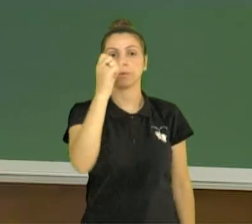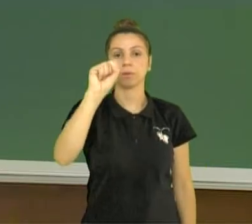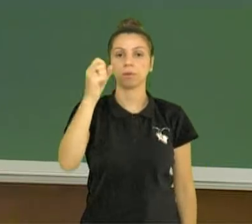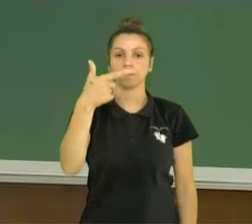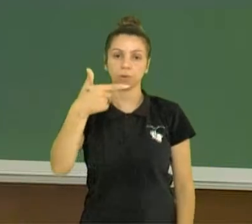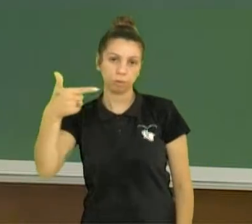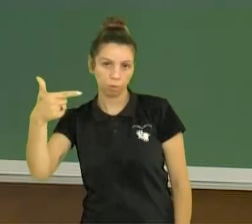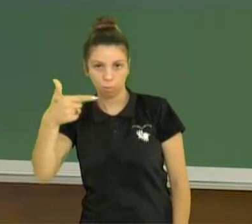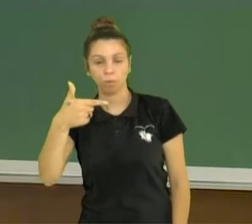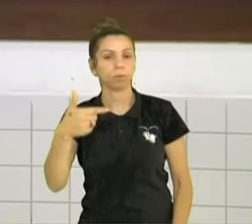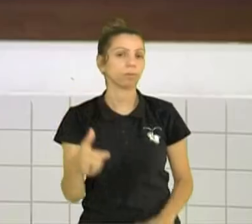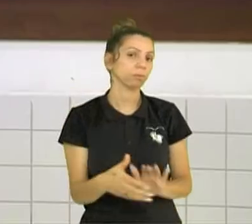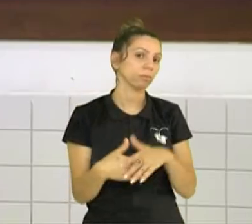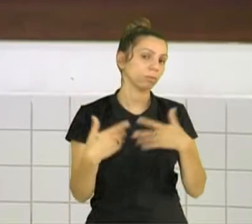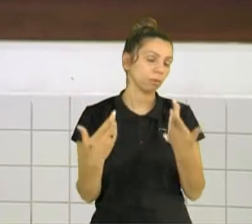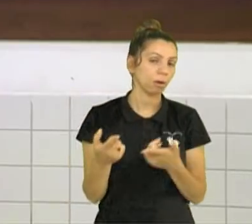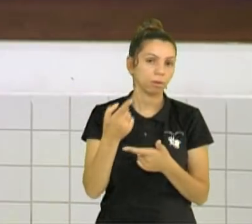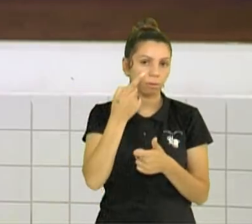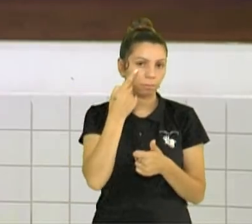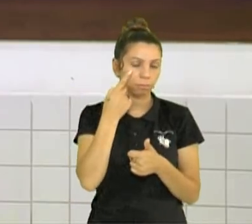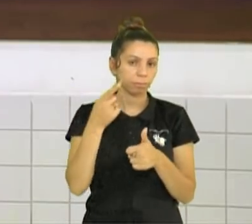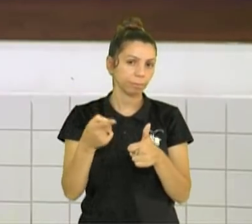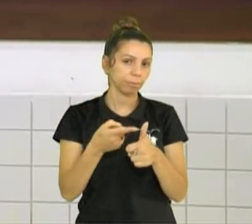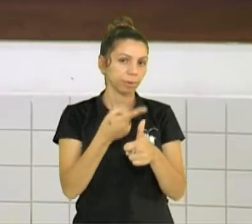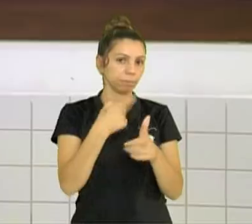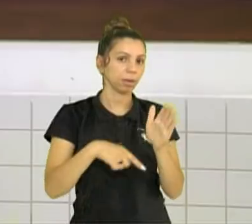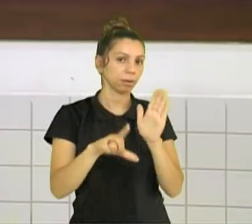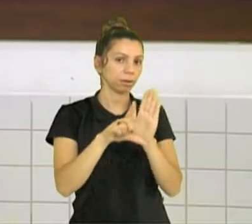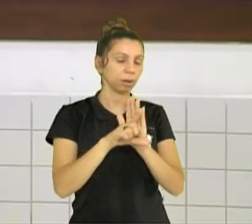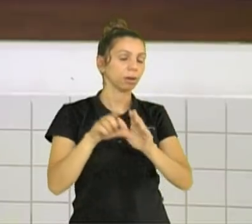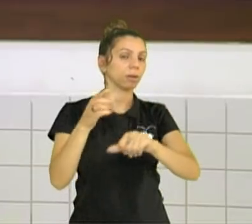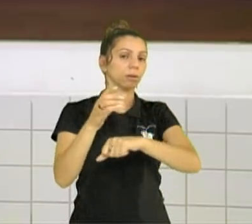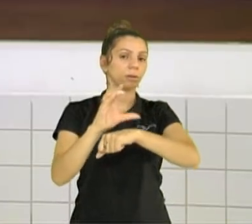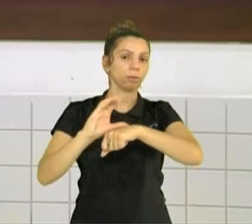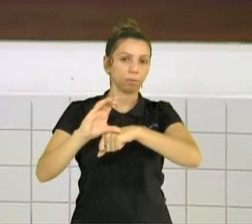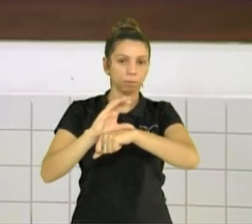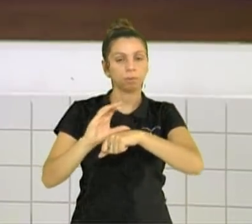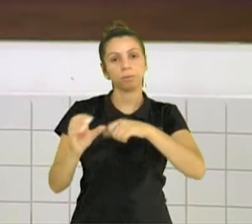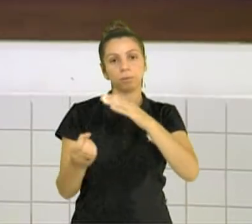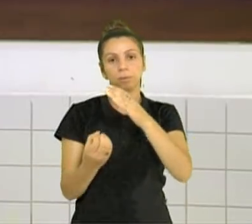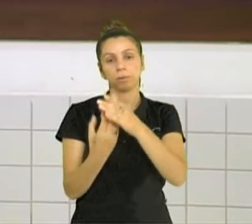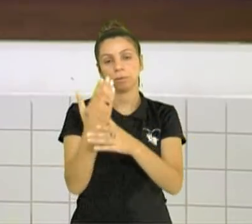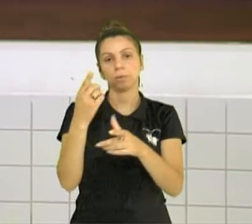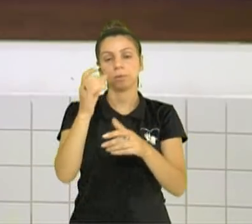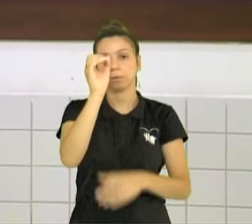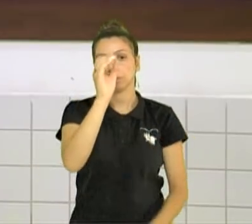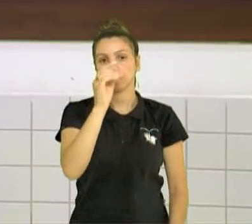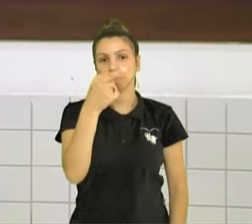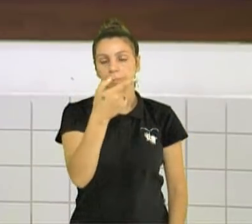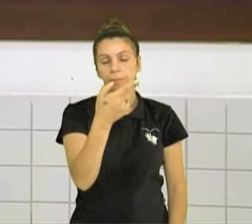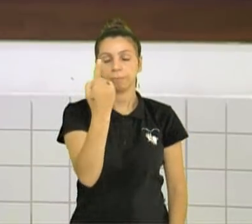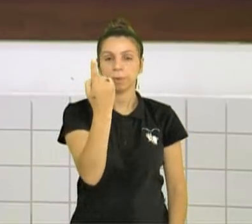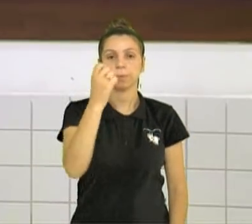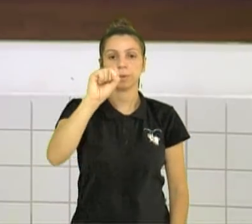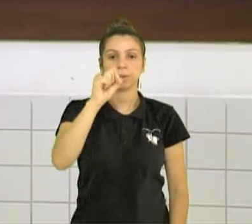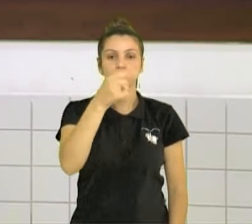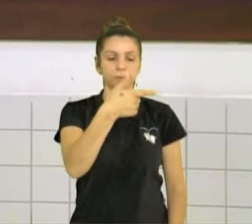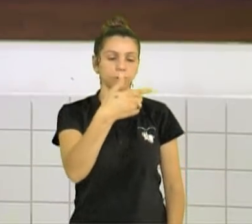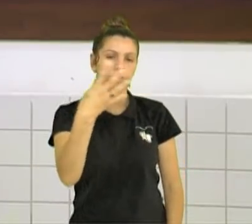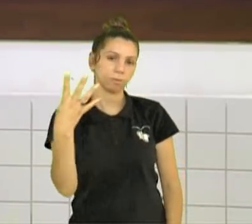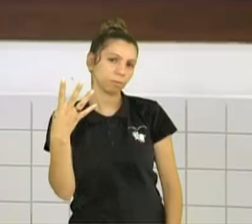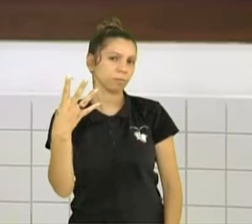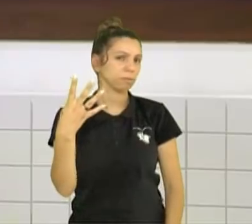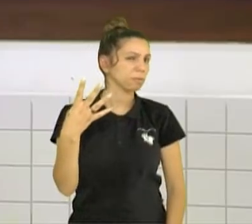fazer, olha, temos que fazer as primeiras leis, a primeira Constituição. Assim surgiu a primeira Constituição em 1824. Mas a independência não